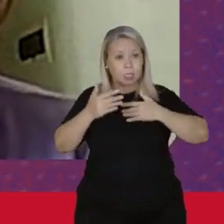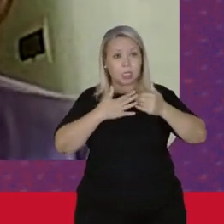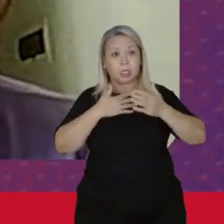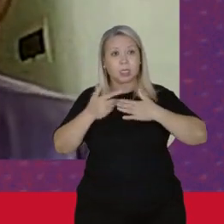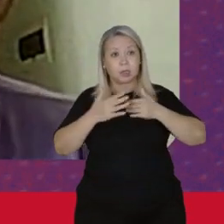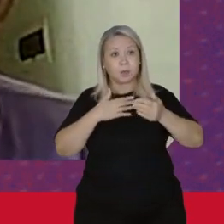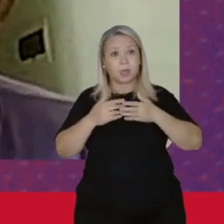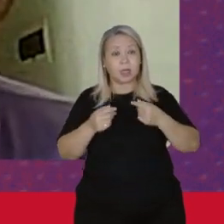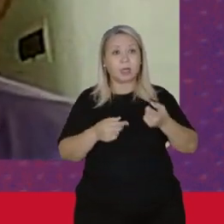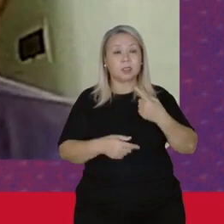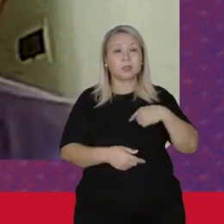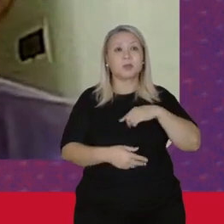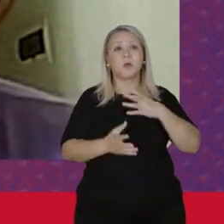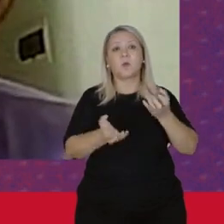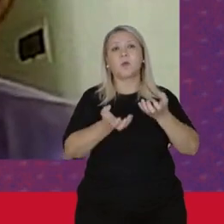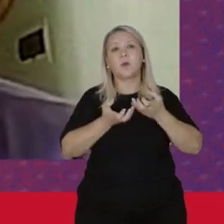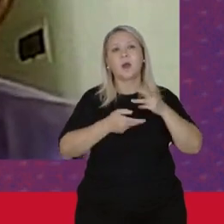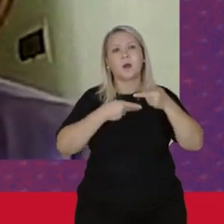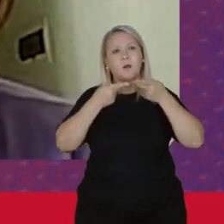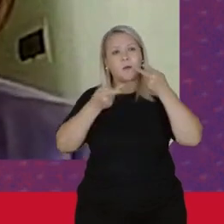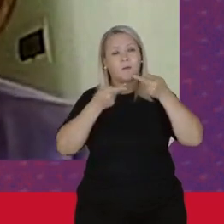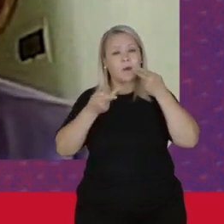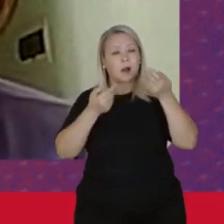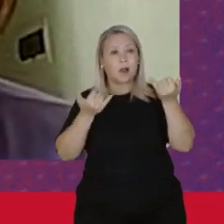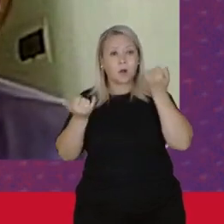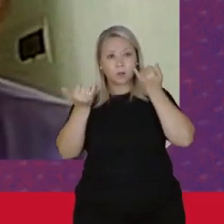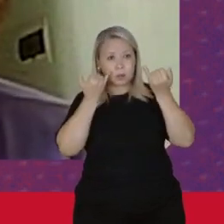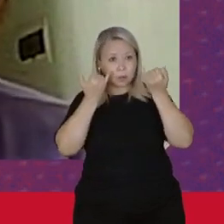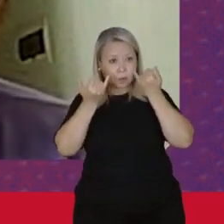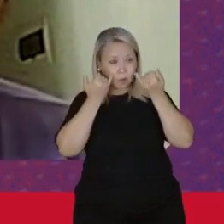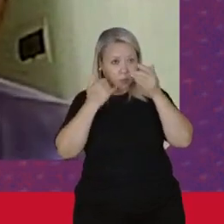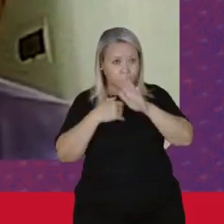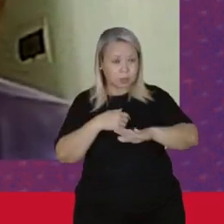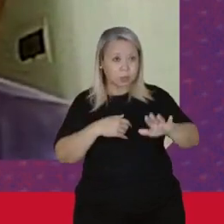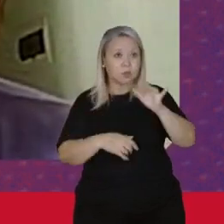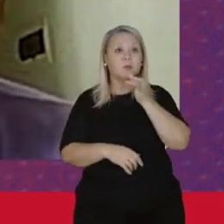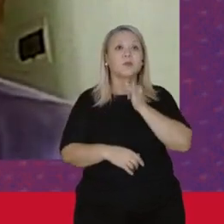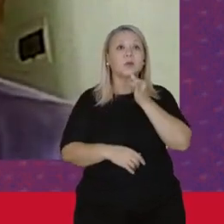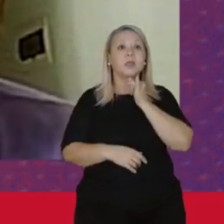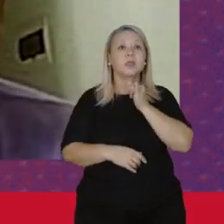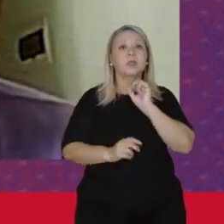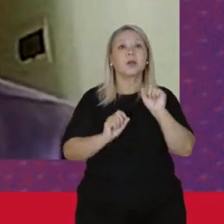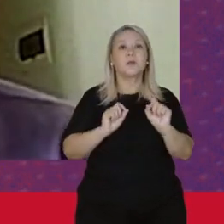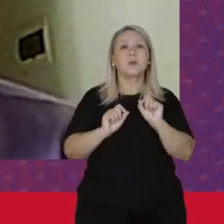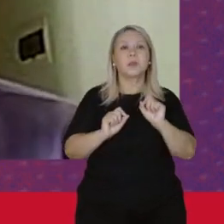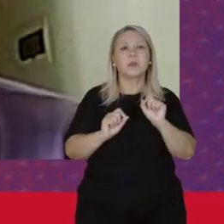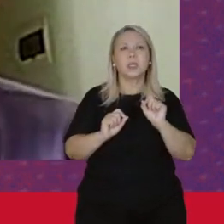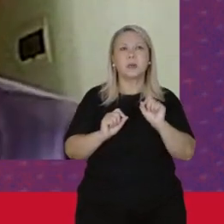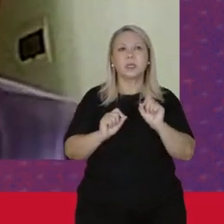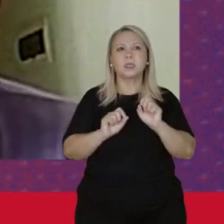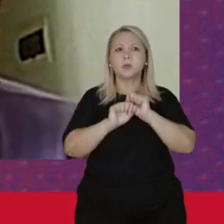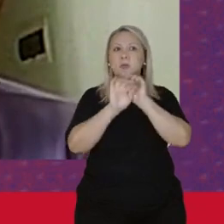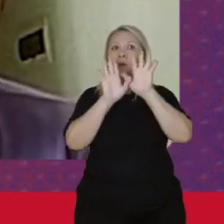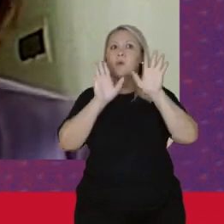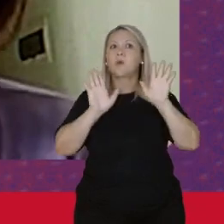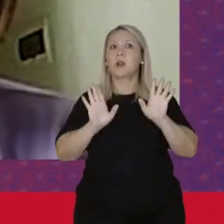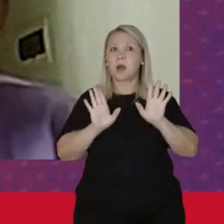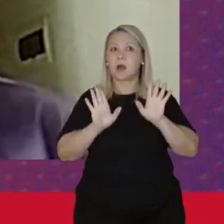prática, eu queria trazer aqui alguns dados que exemplificam e que deixam muito nítido